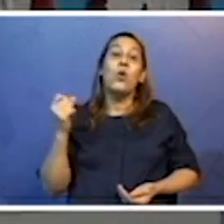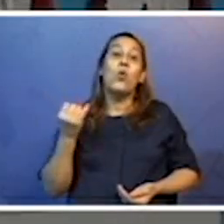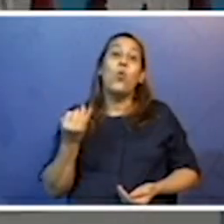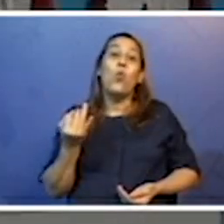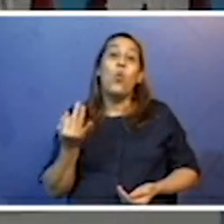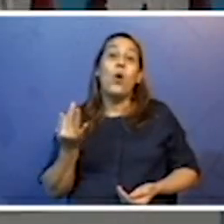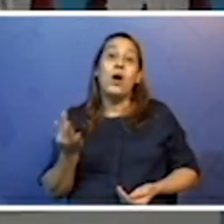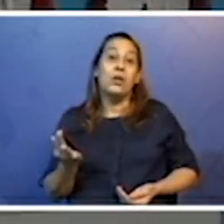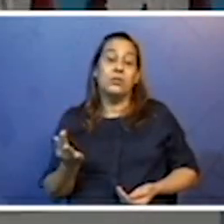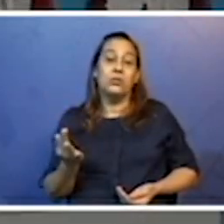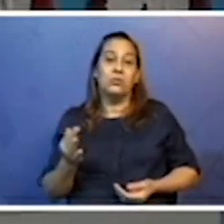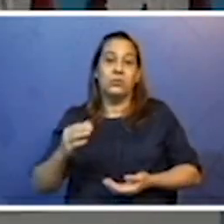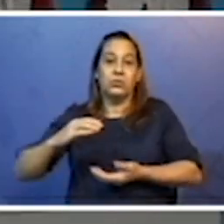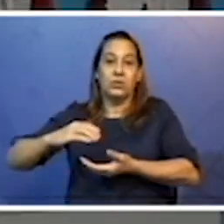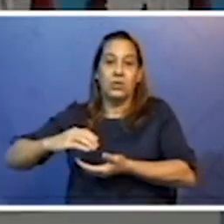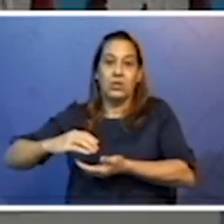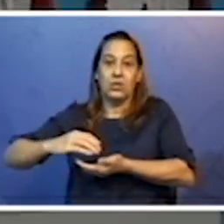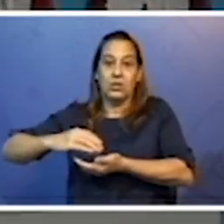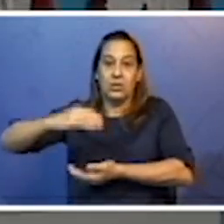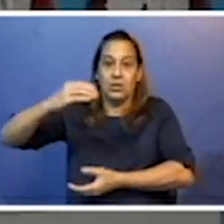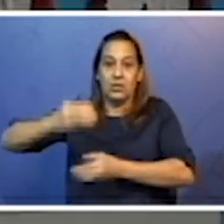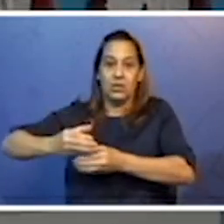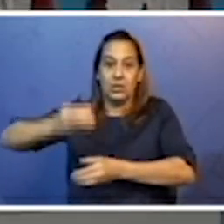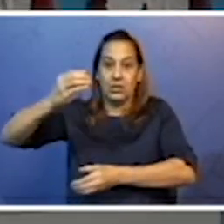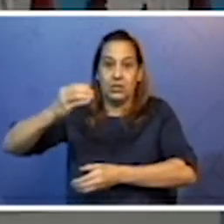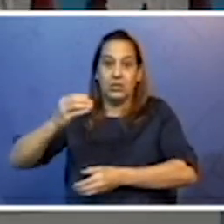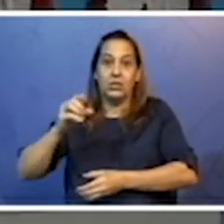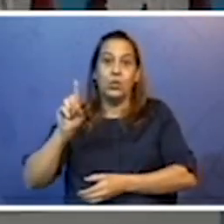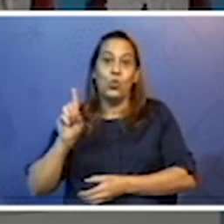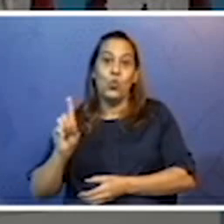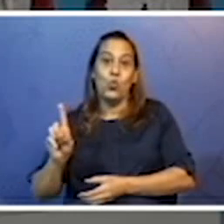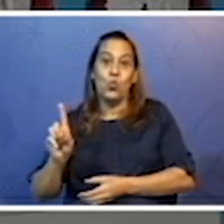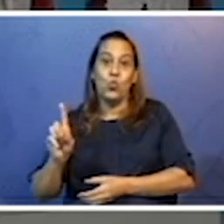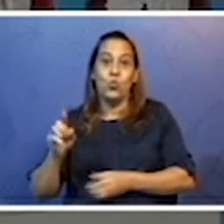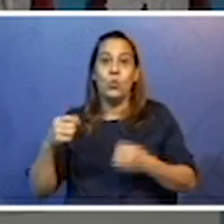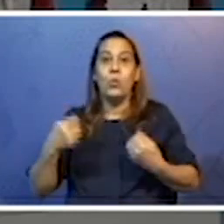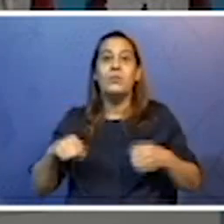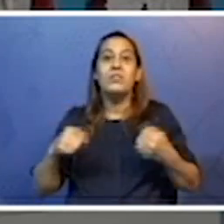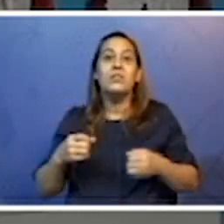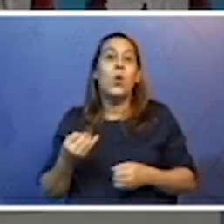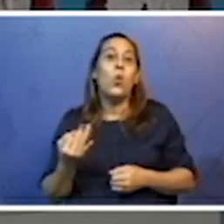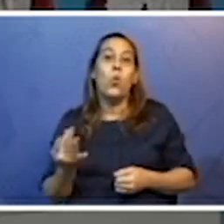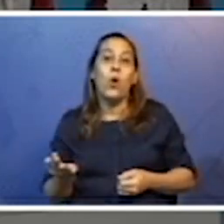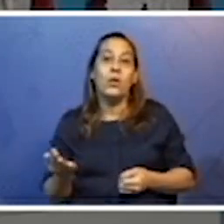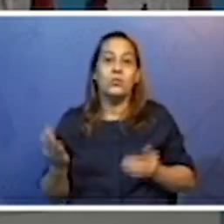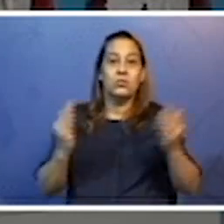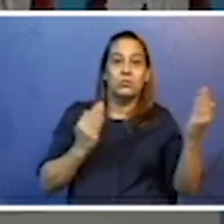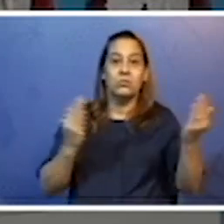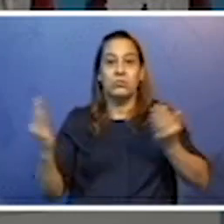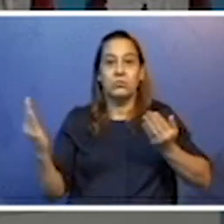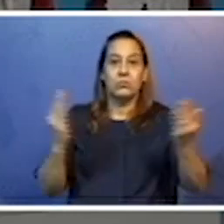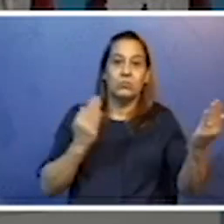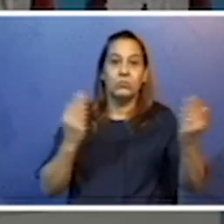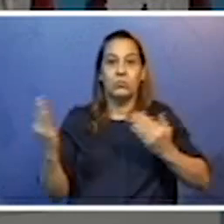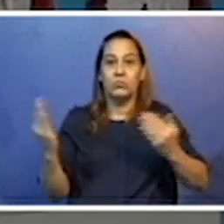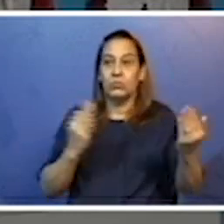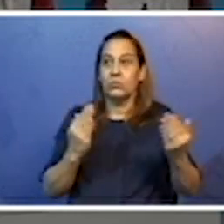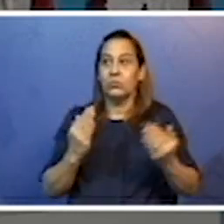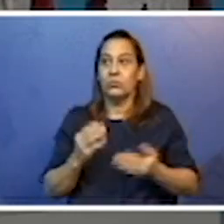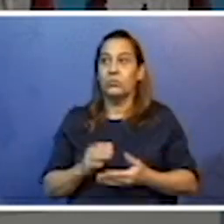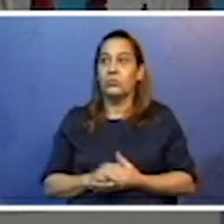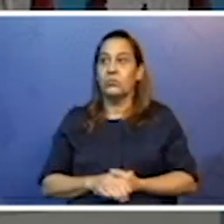quantos desse eu vou precisar? E aí, o que, que vocês acham? Eu vou encher, vou precisar encher